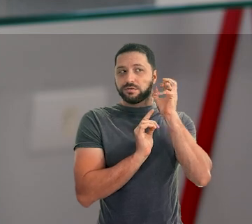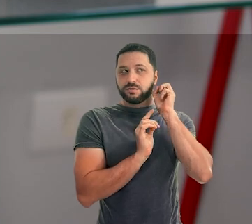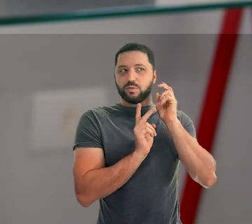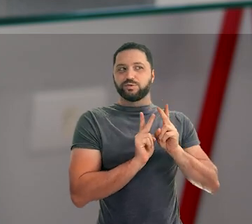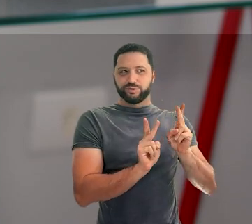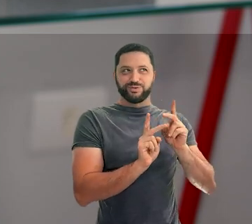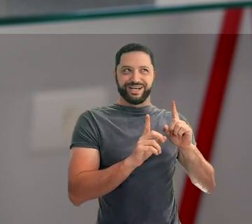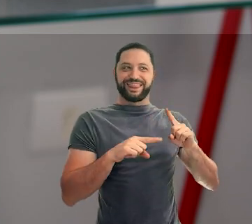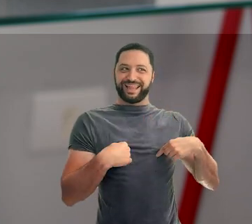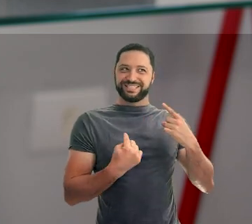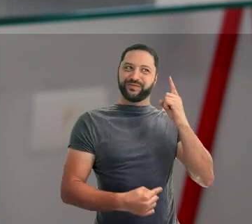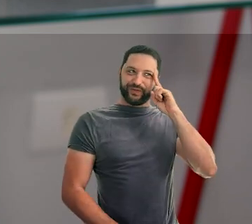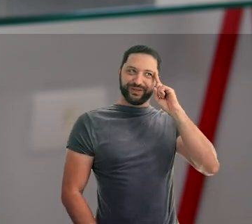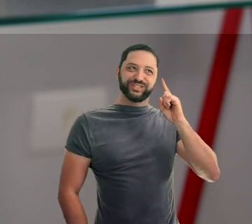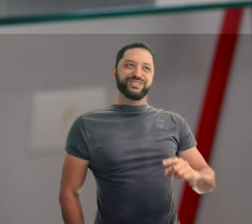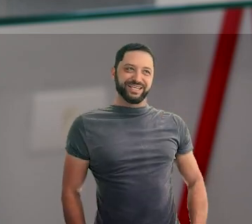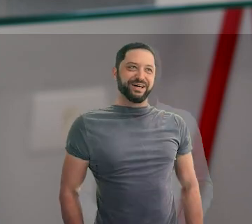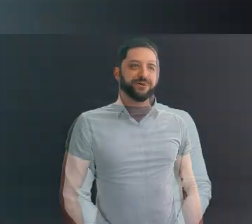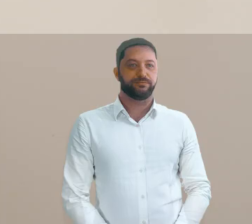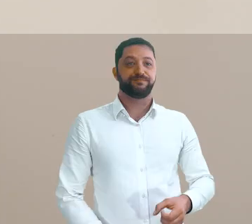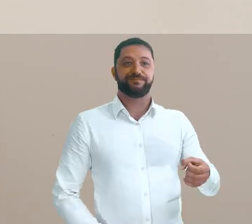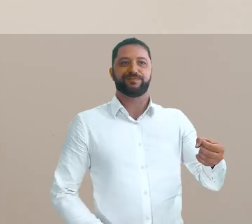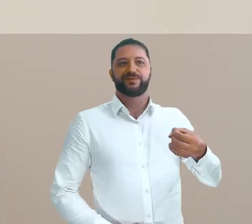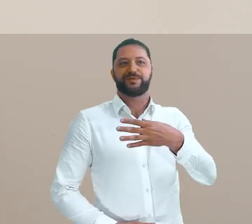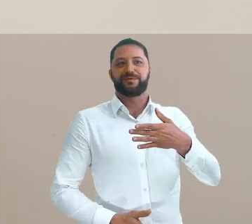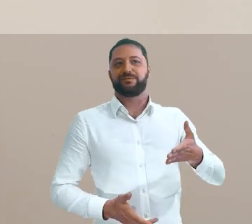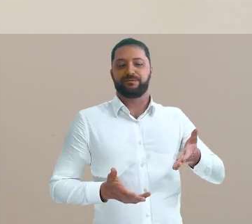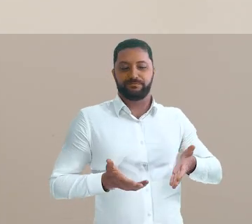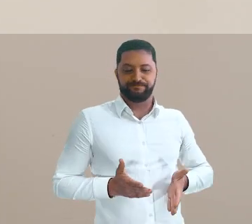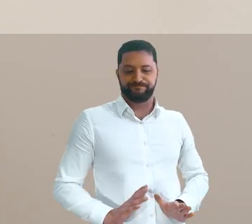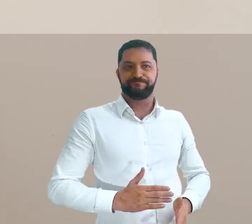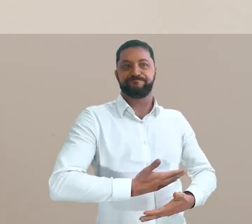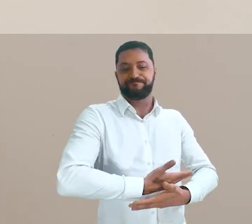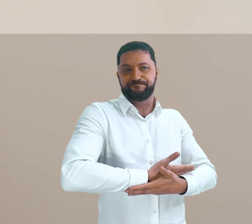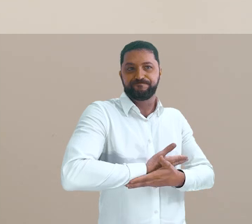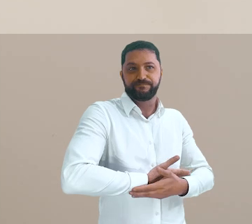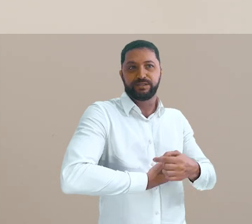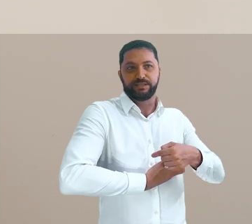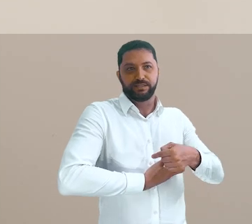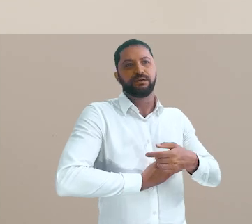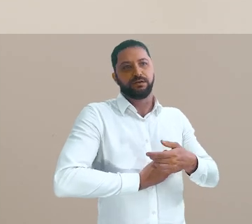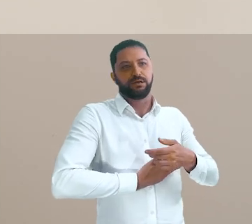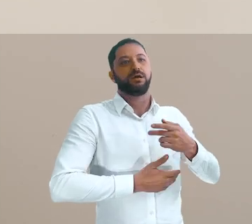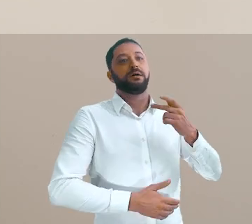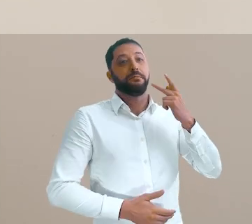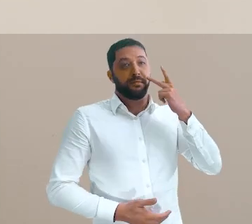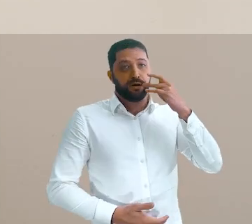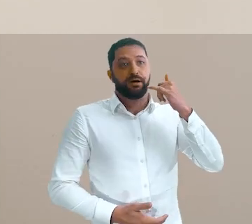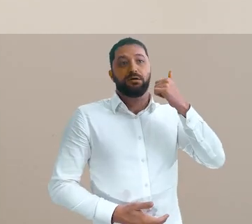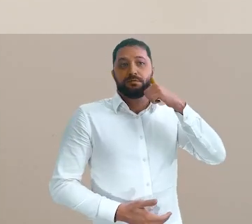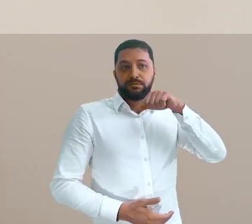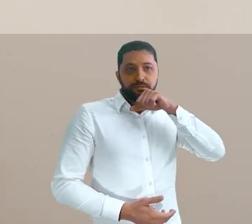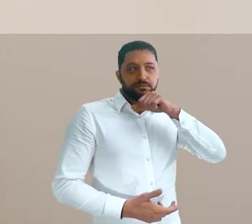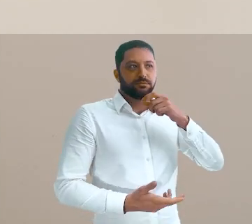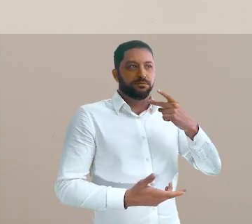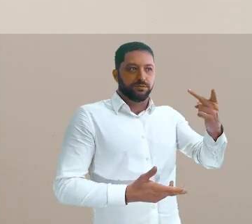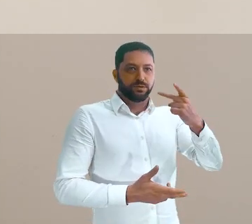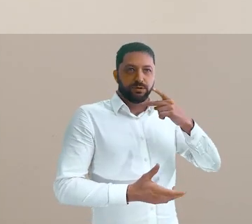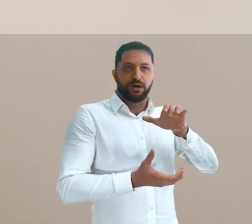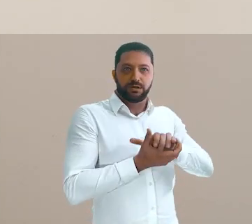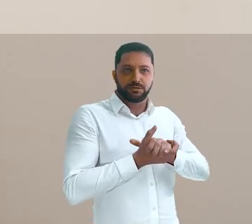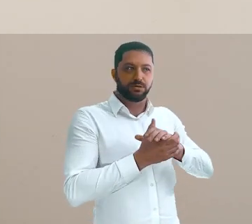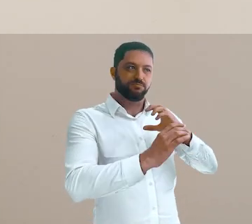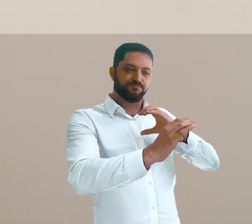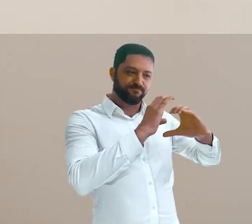rotina é um desafio todo dia. E aí, quando você tem uma nova vida, esse diálogo e esse